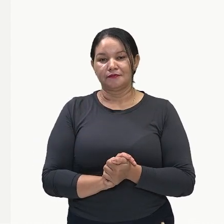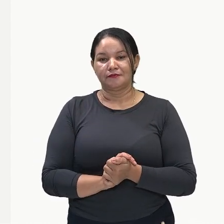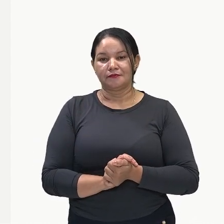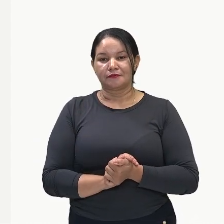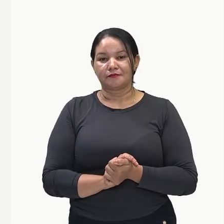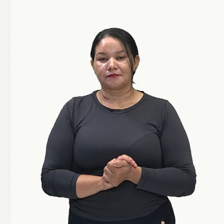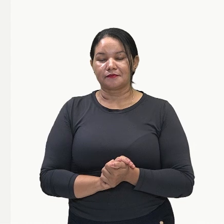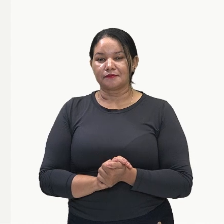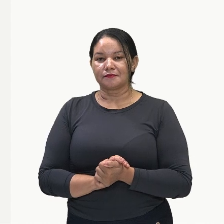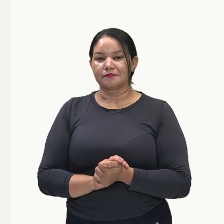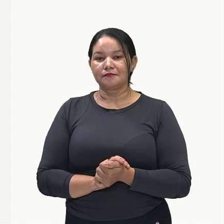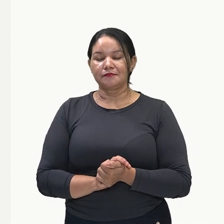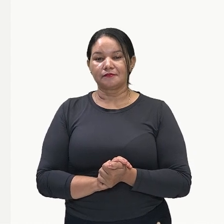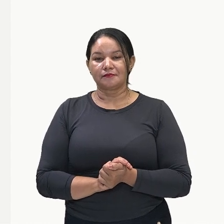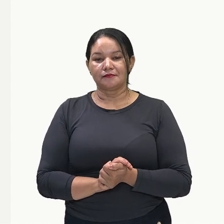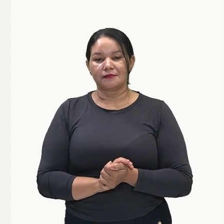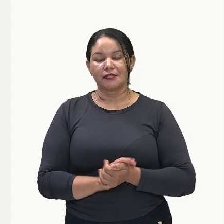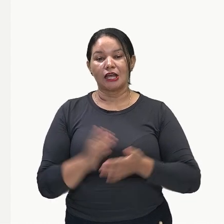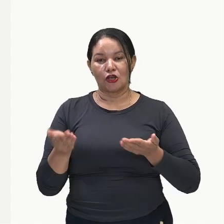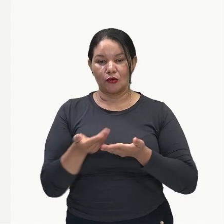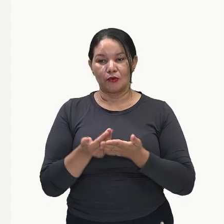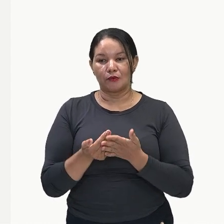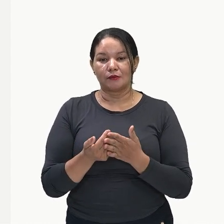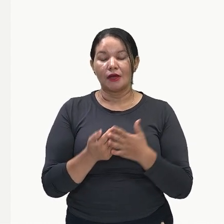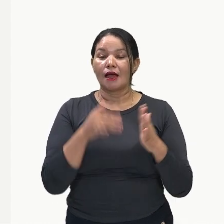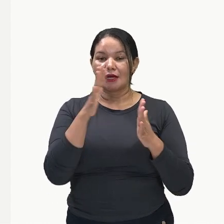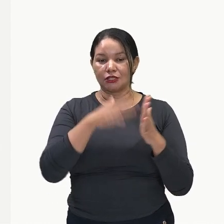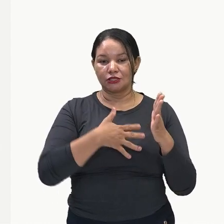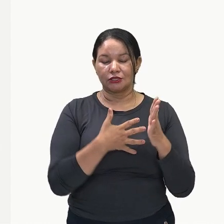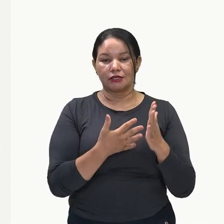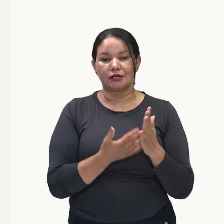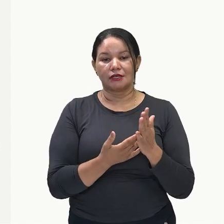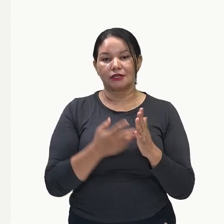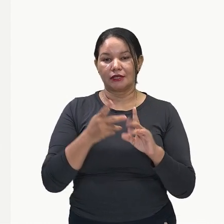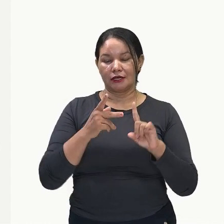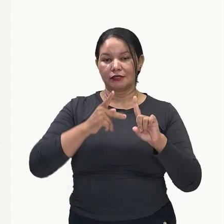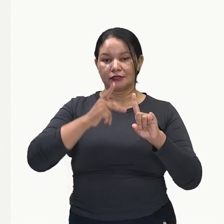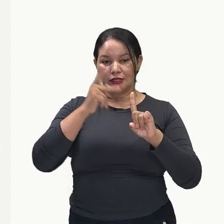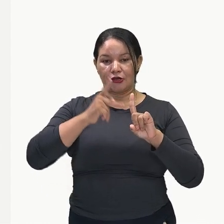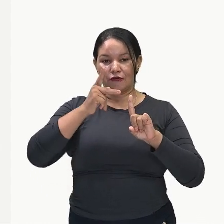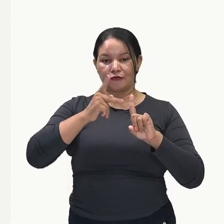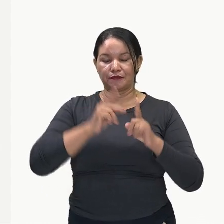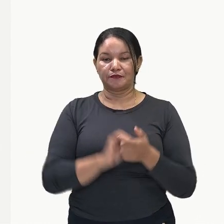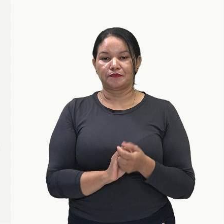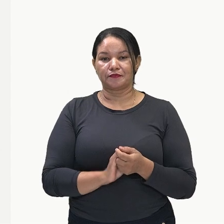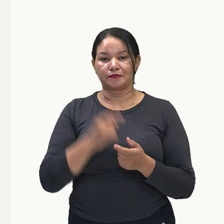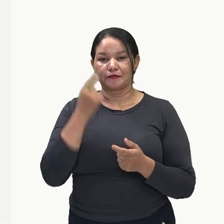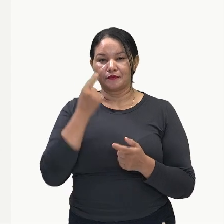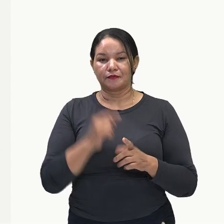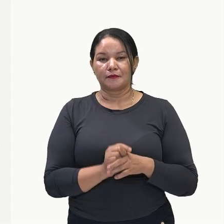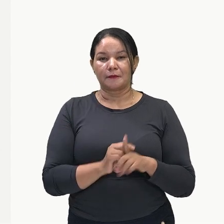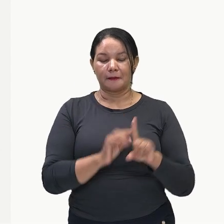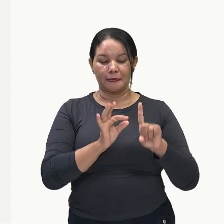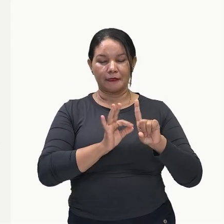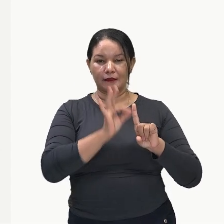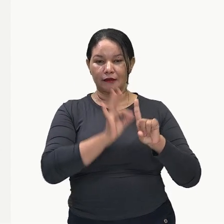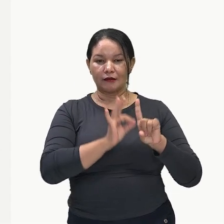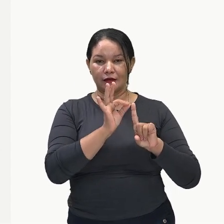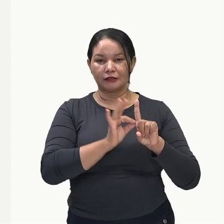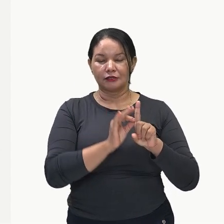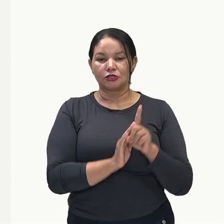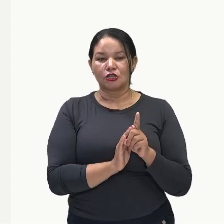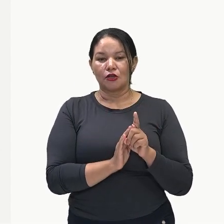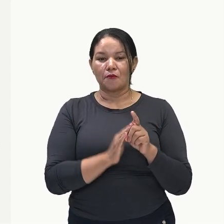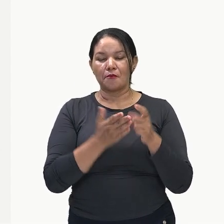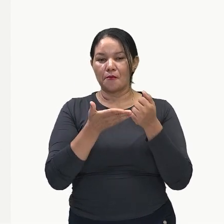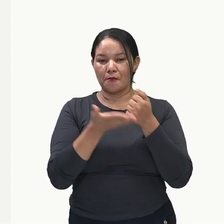vamos olhar a escala Kelvin. Na escala Kelvin, que foi determinada com base